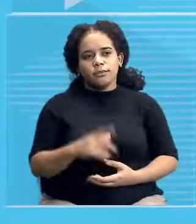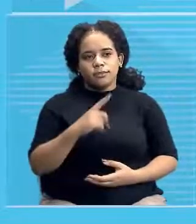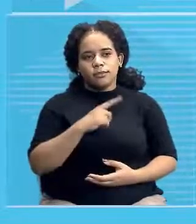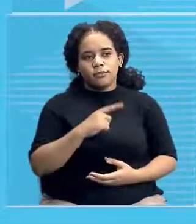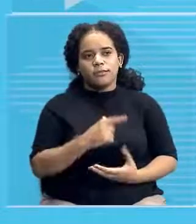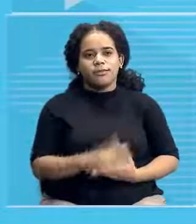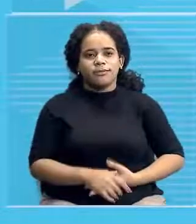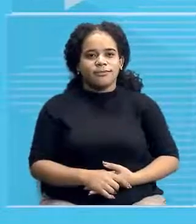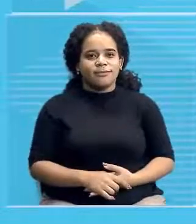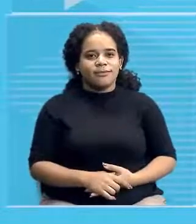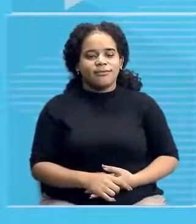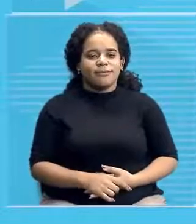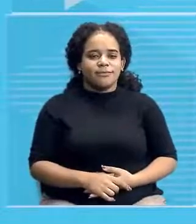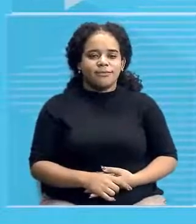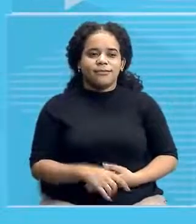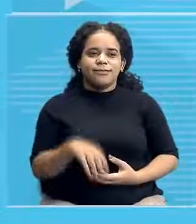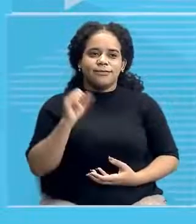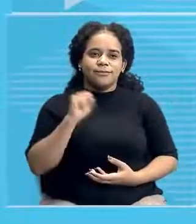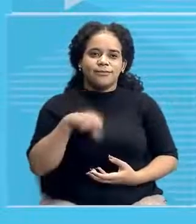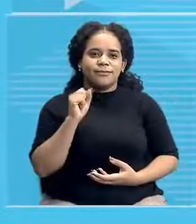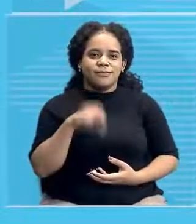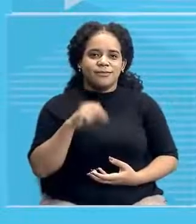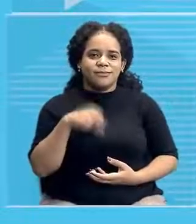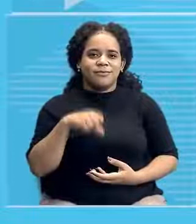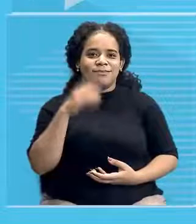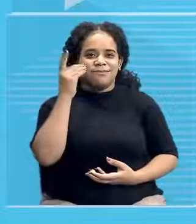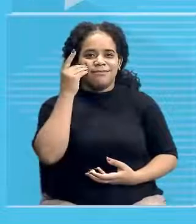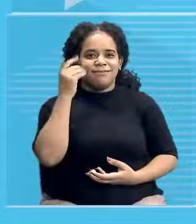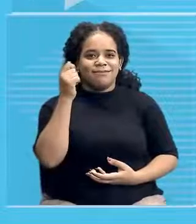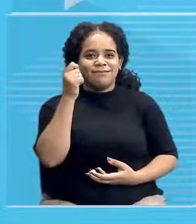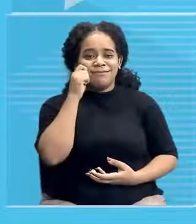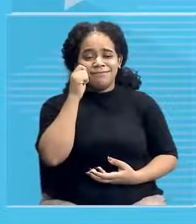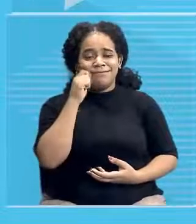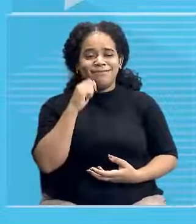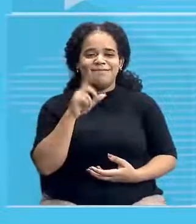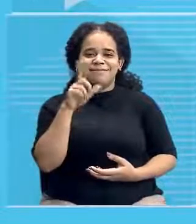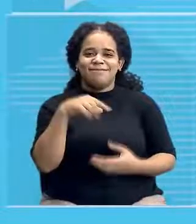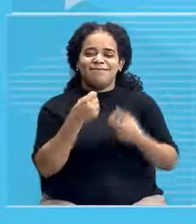Ah, legal. Muito bem. A Deuselane ali é pesada.